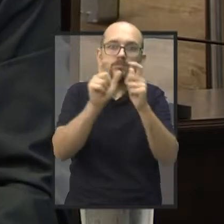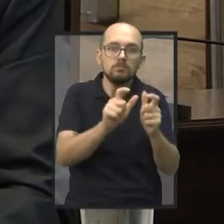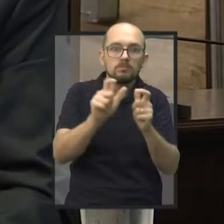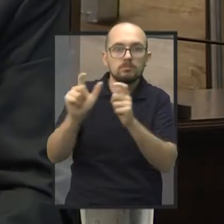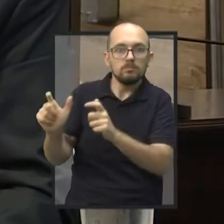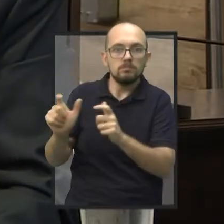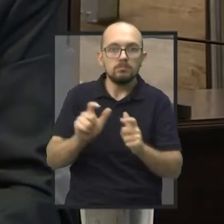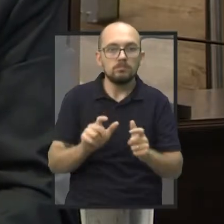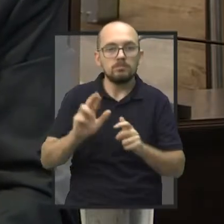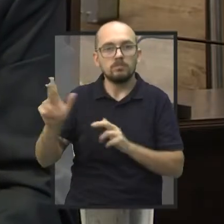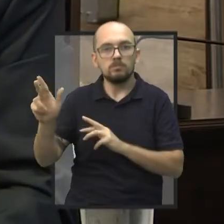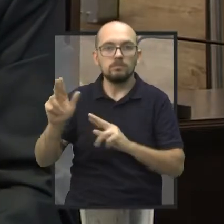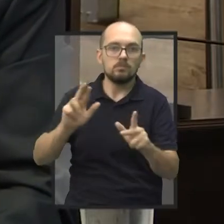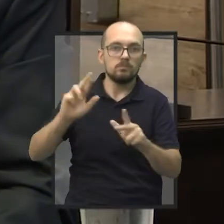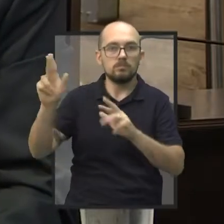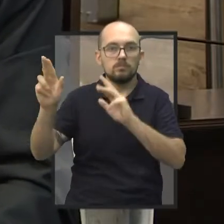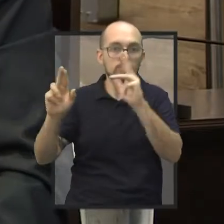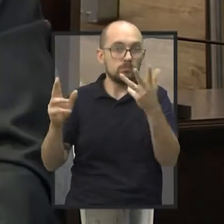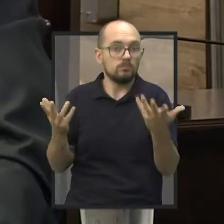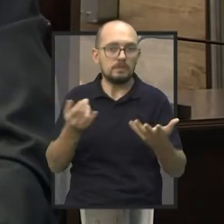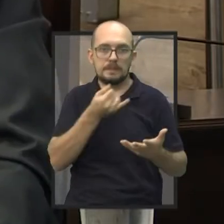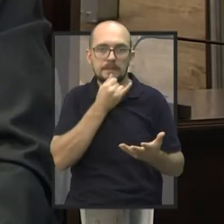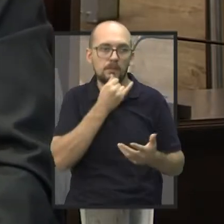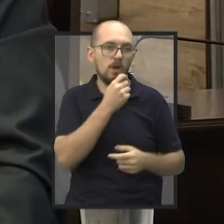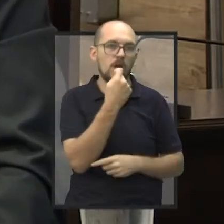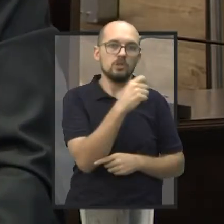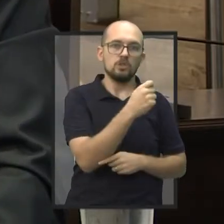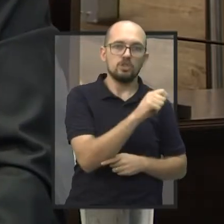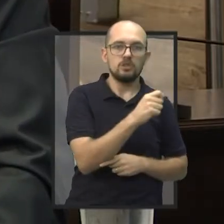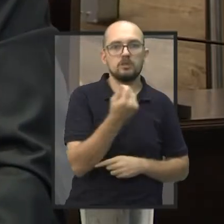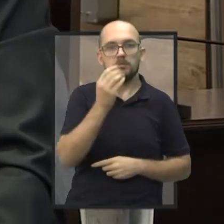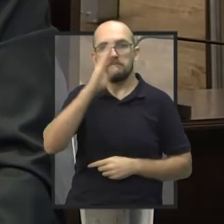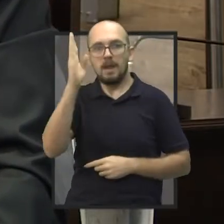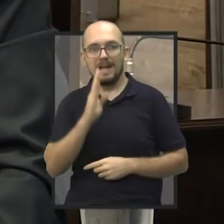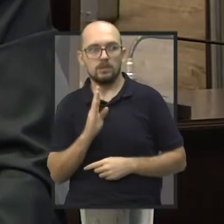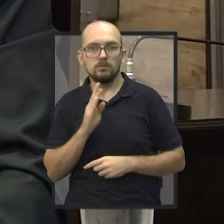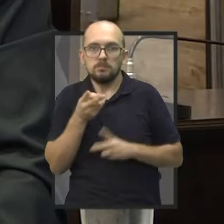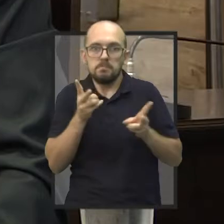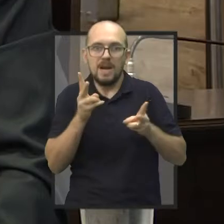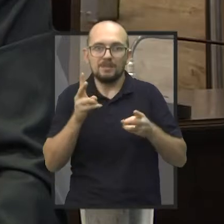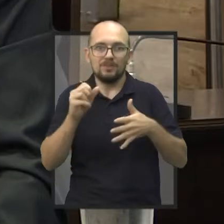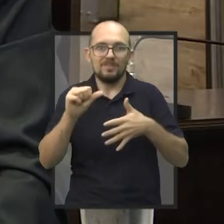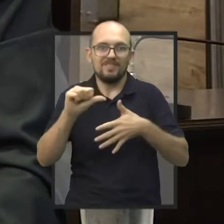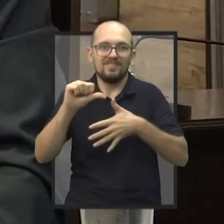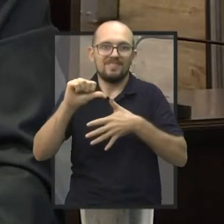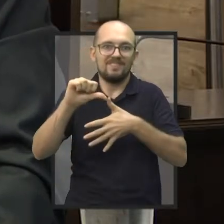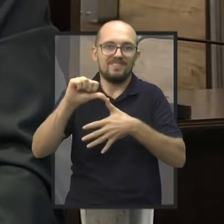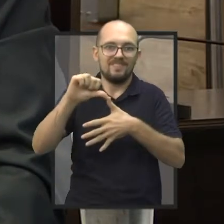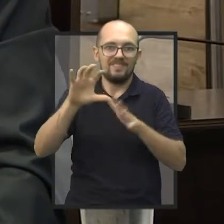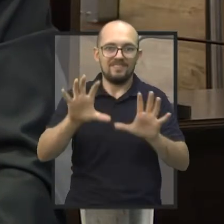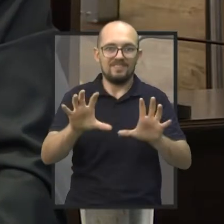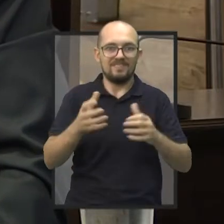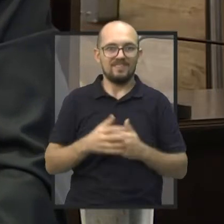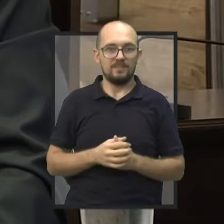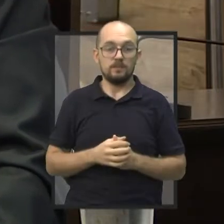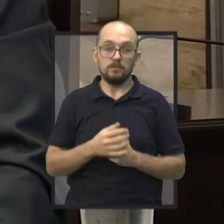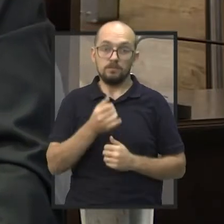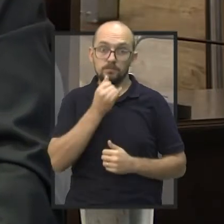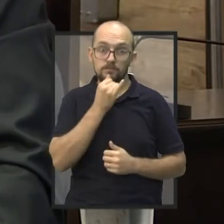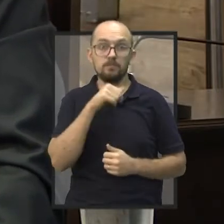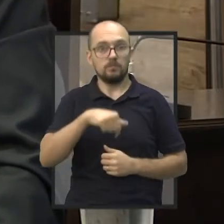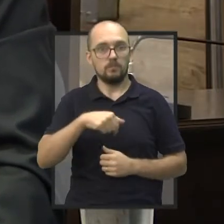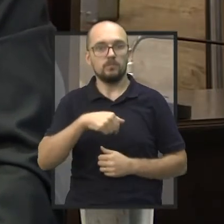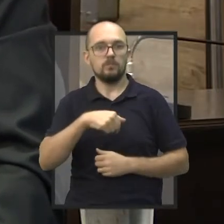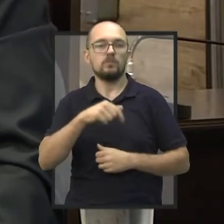questionamento foi isso em relação à compra, porque o que aconteceu? O chefe do executivo comprou 200 mil em